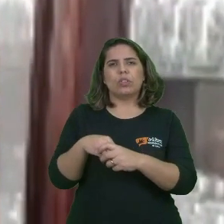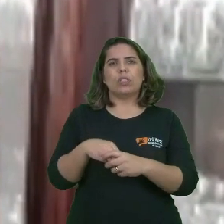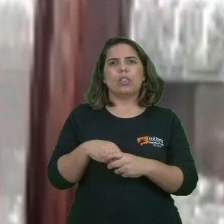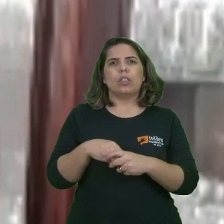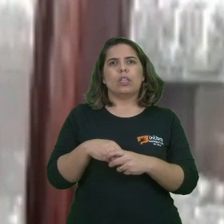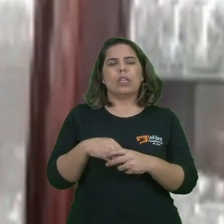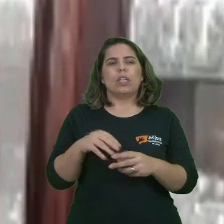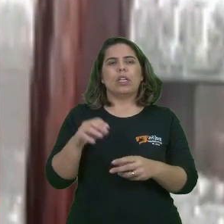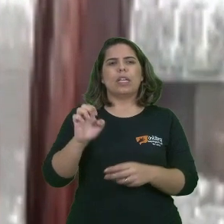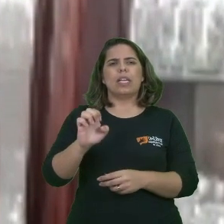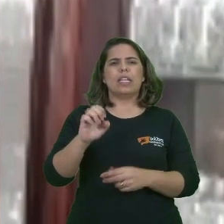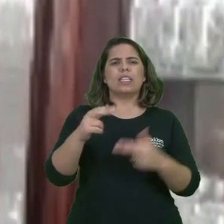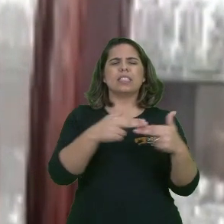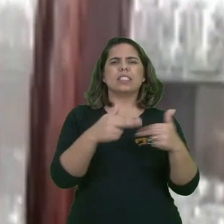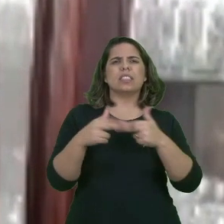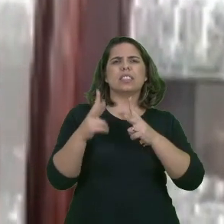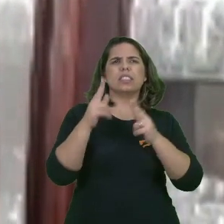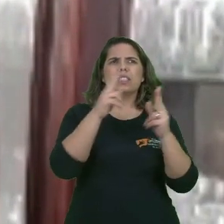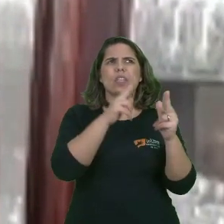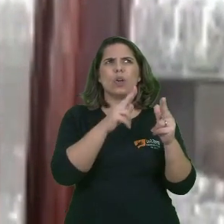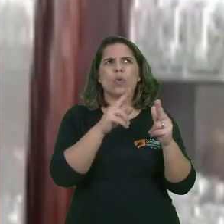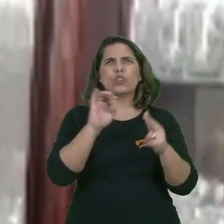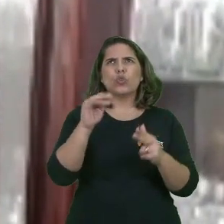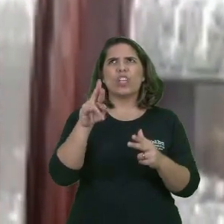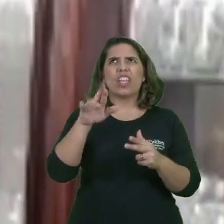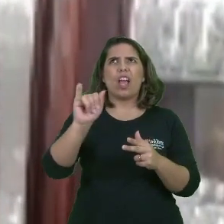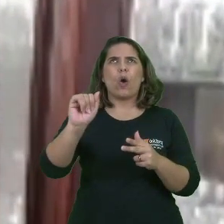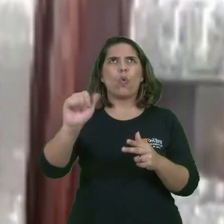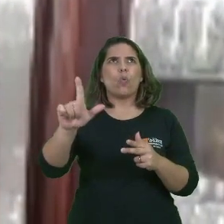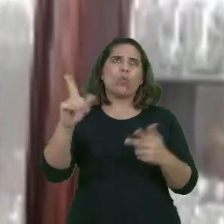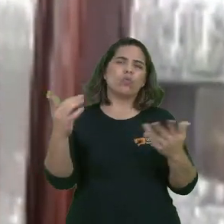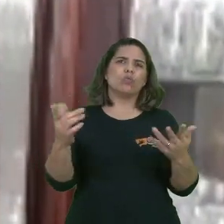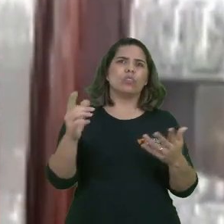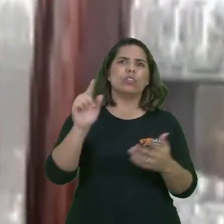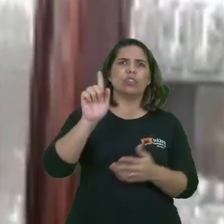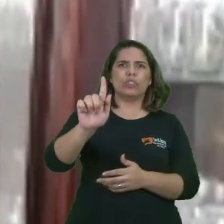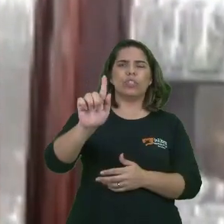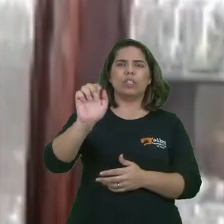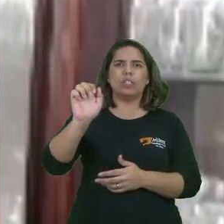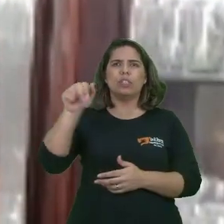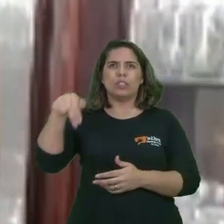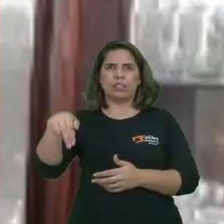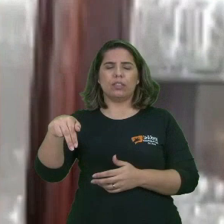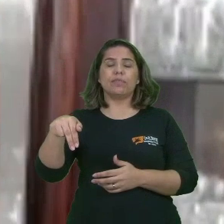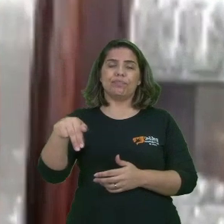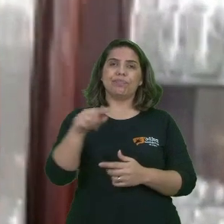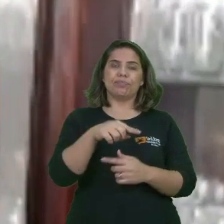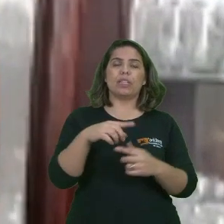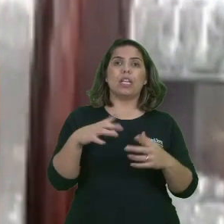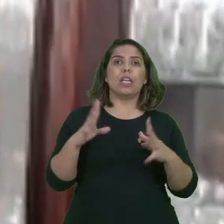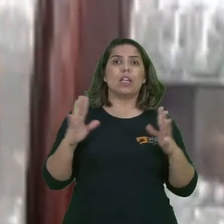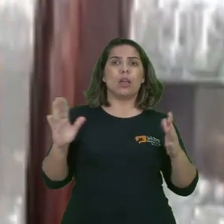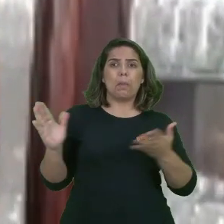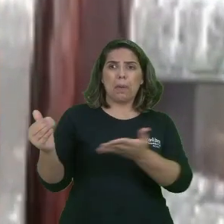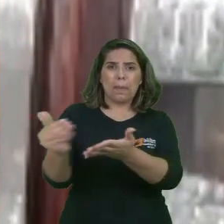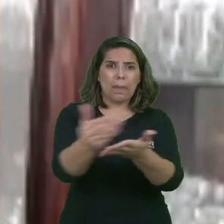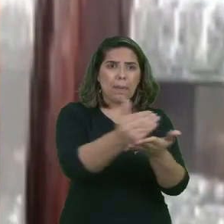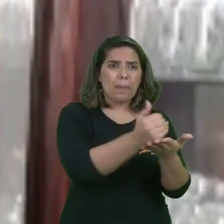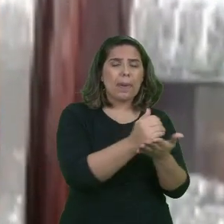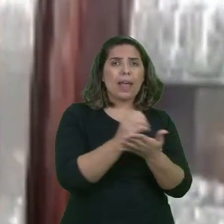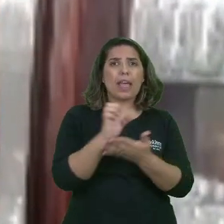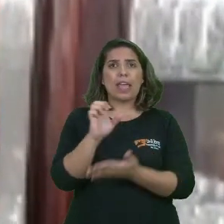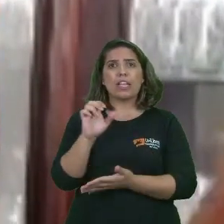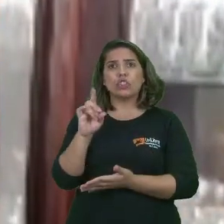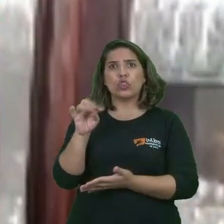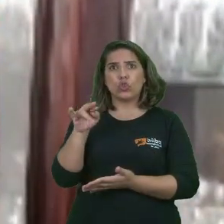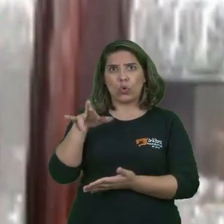Tradição Nacional editorial Nacional g g e ele reuniu várias editoras menores